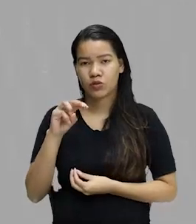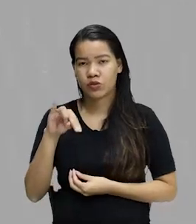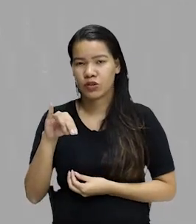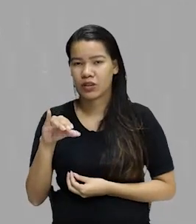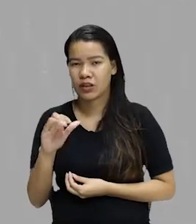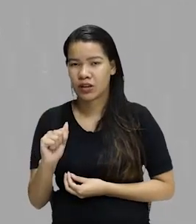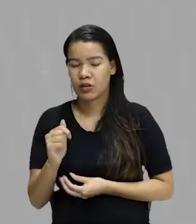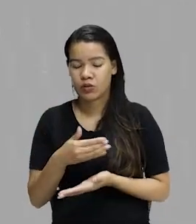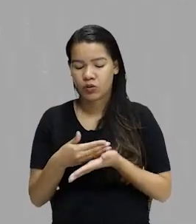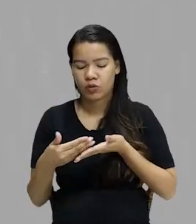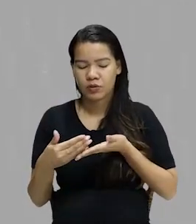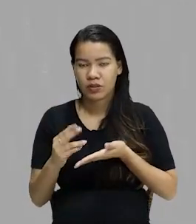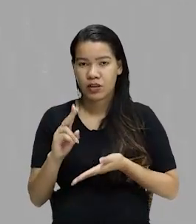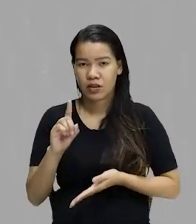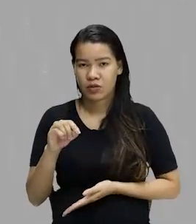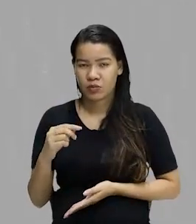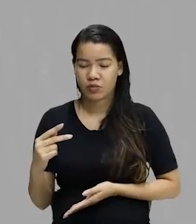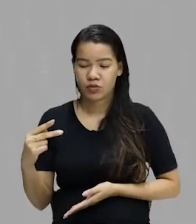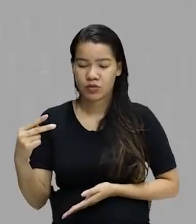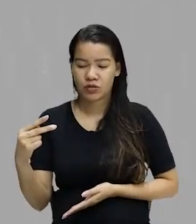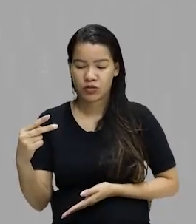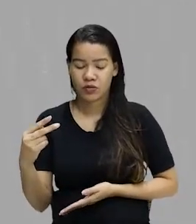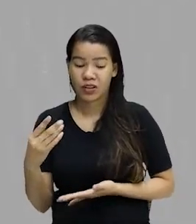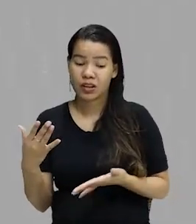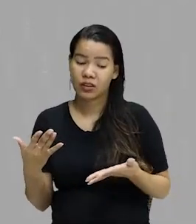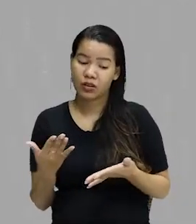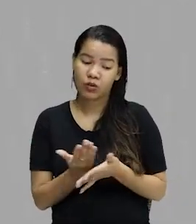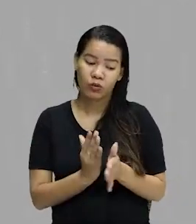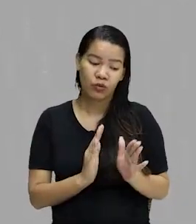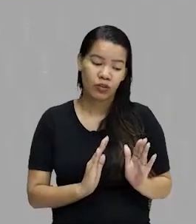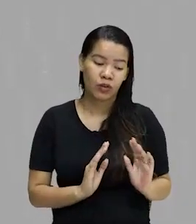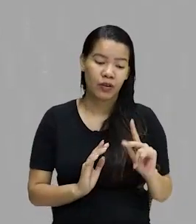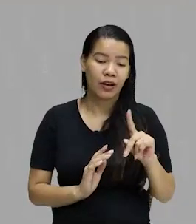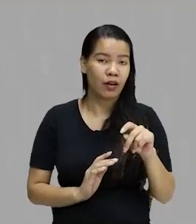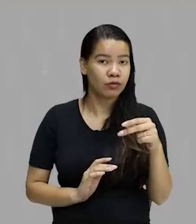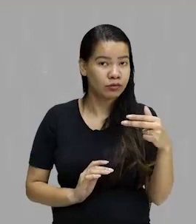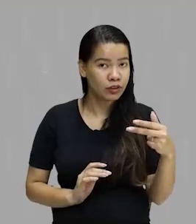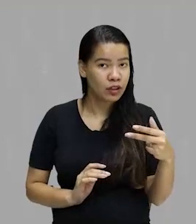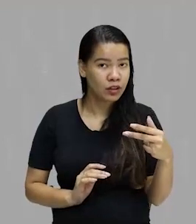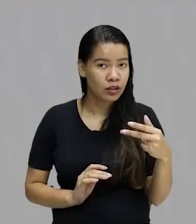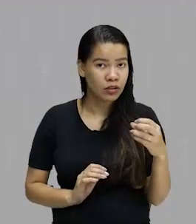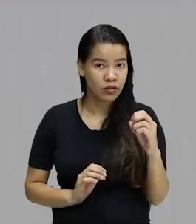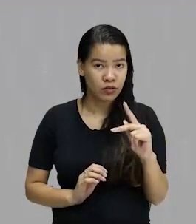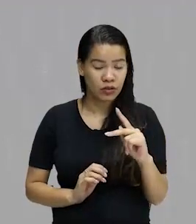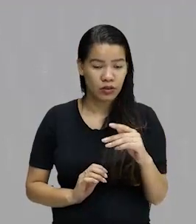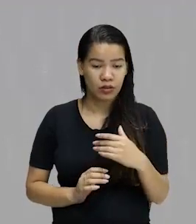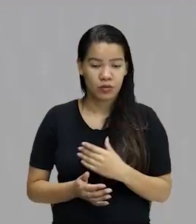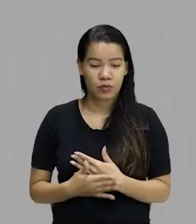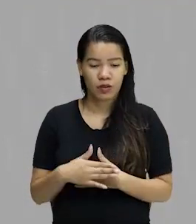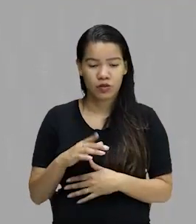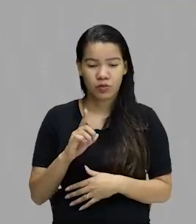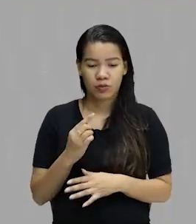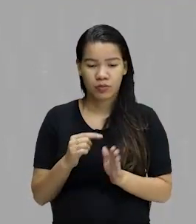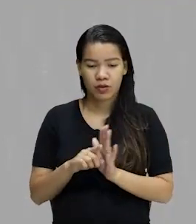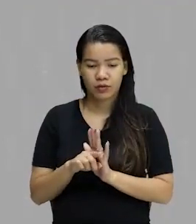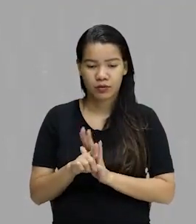é o positivo, a parte final é o negativo. Show? Vamos para mais uma